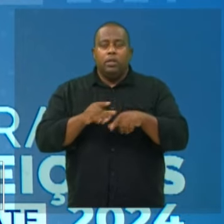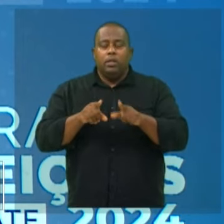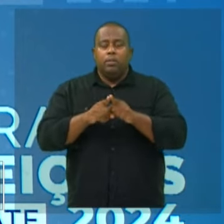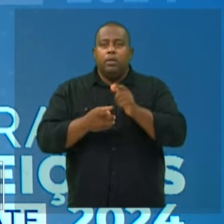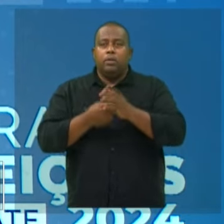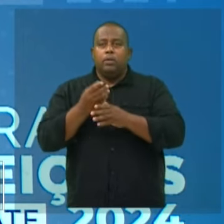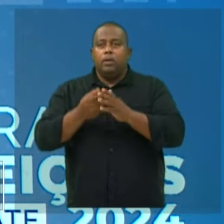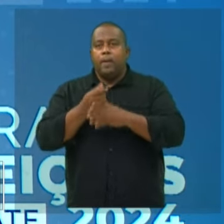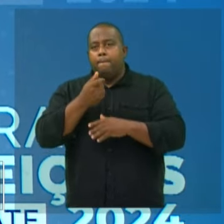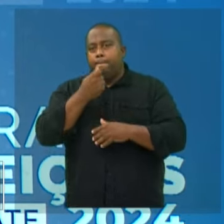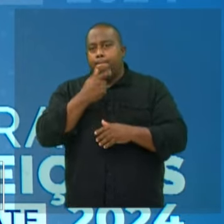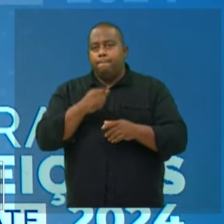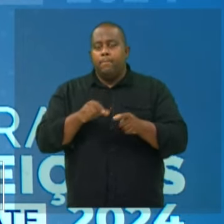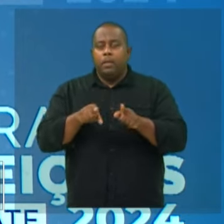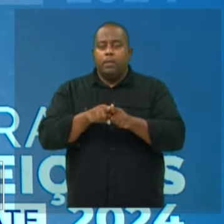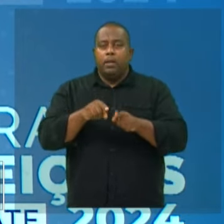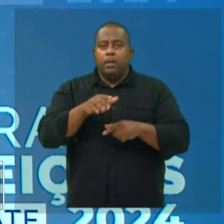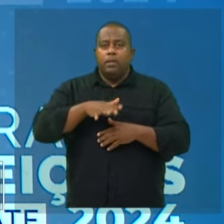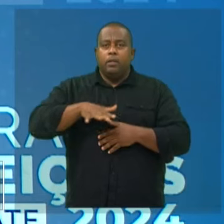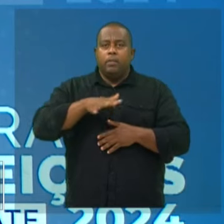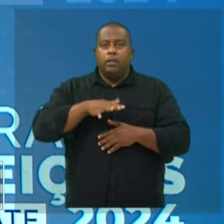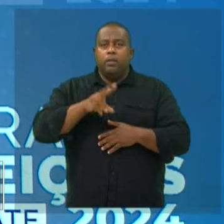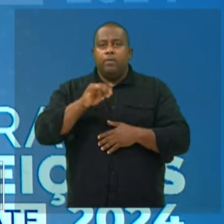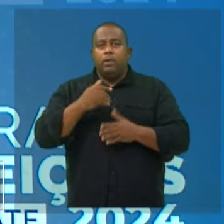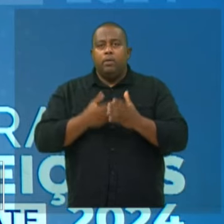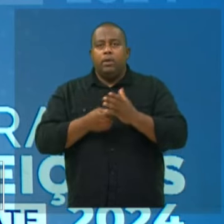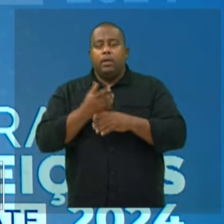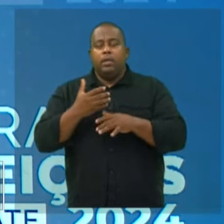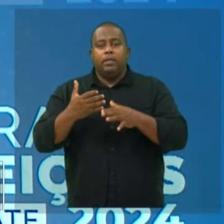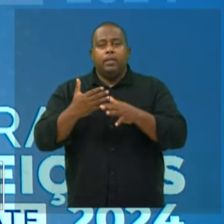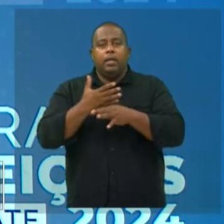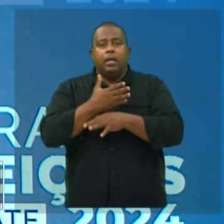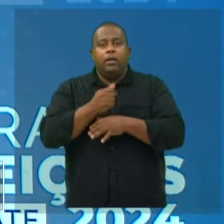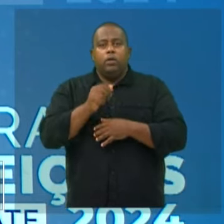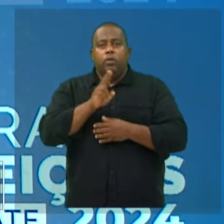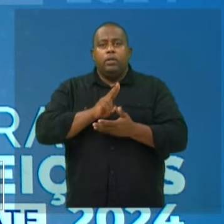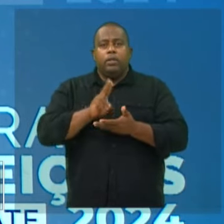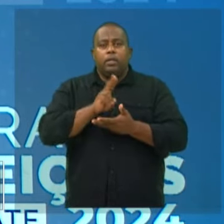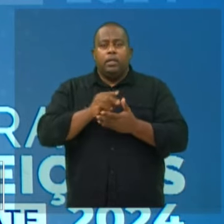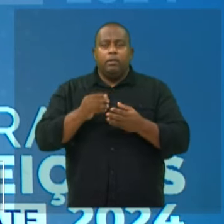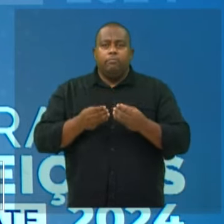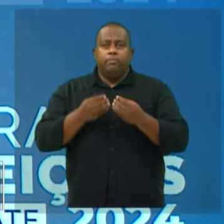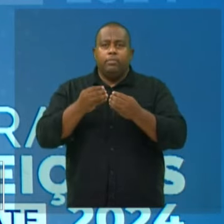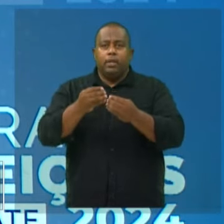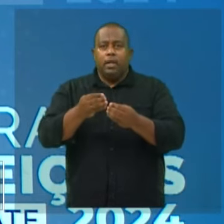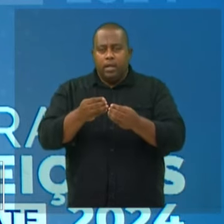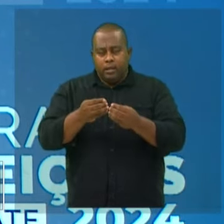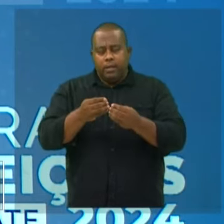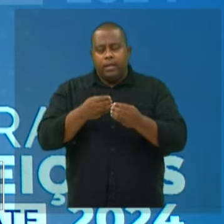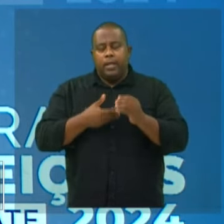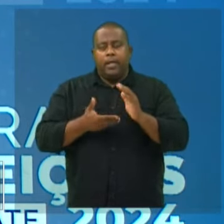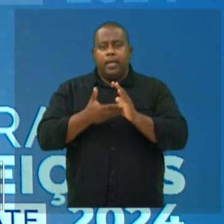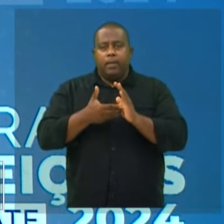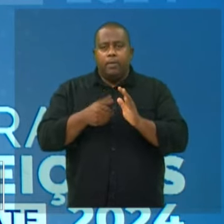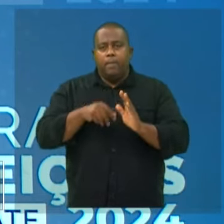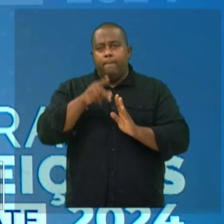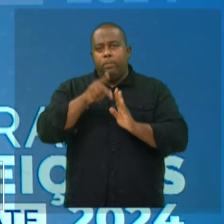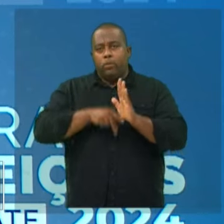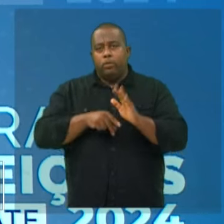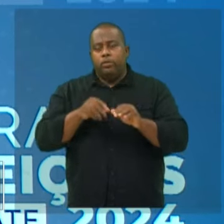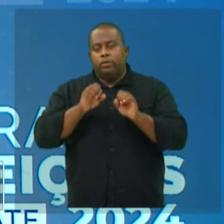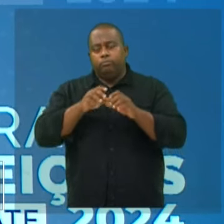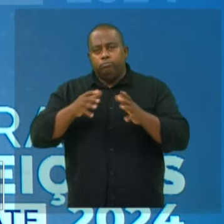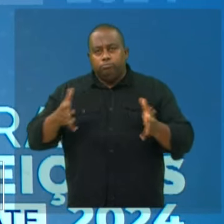medicamentos no mesmo espaço será construída a cidade universitária vamos enviar para a cama um projeto para cama um projeto de lei de incentivo para